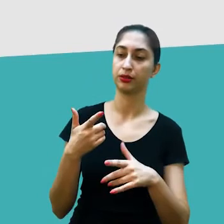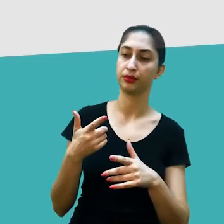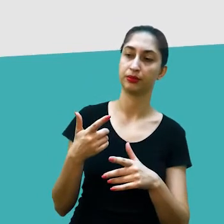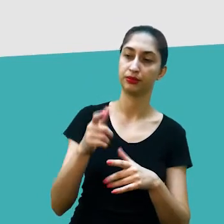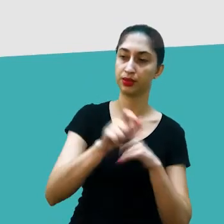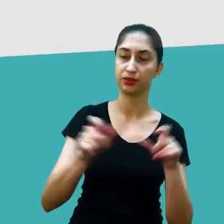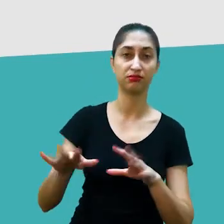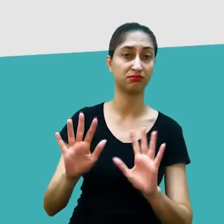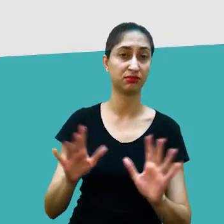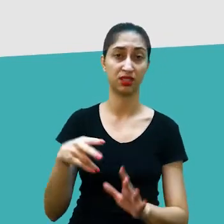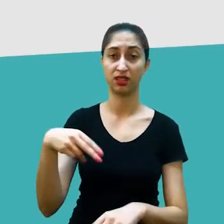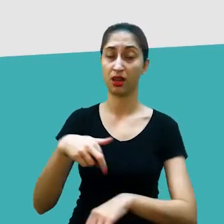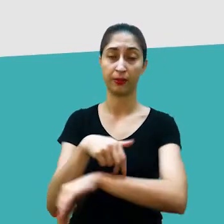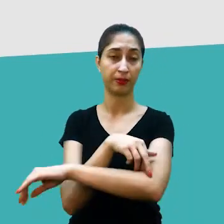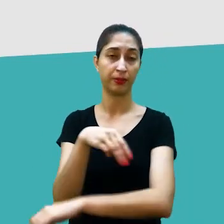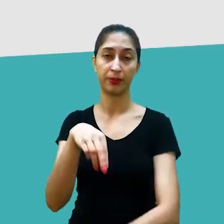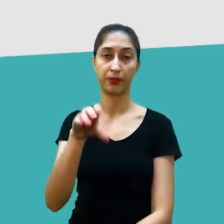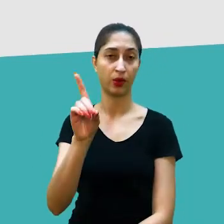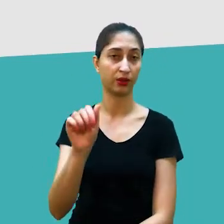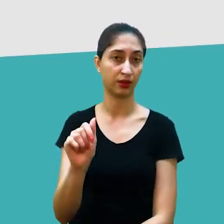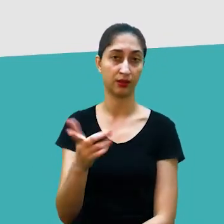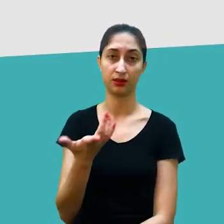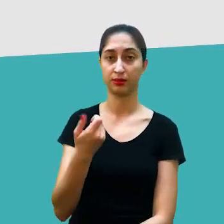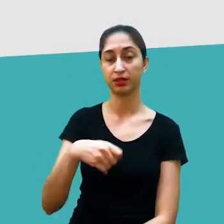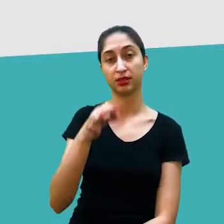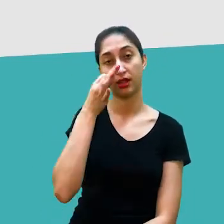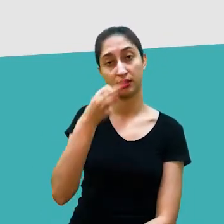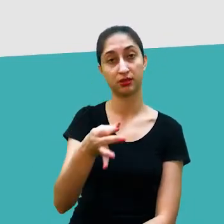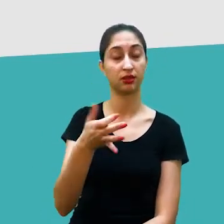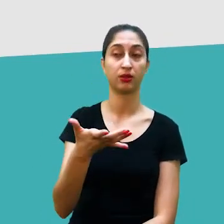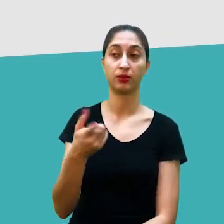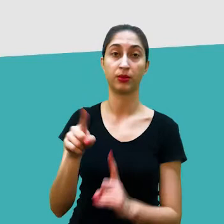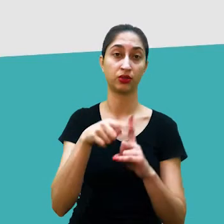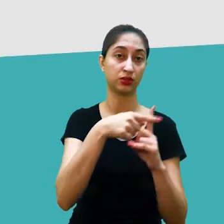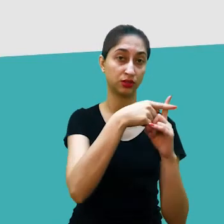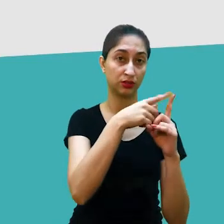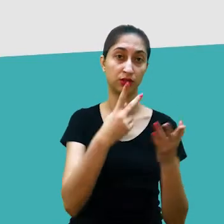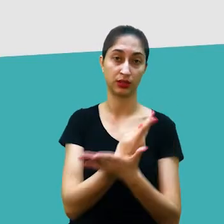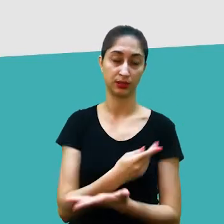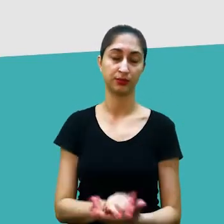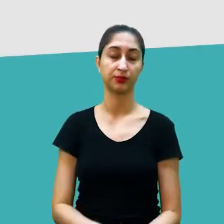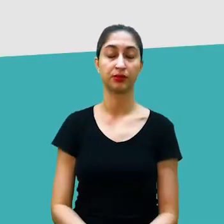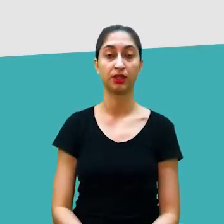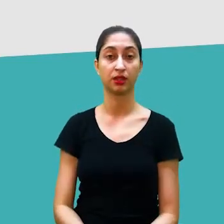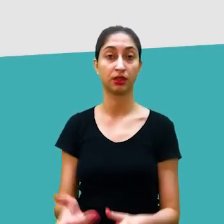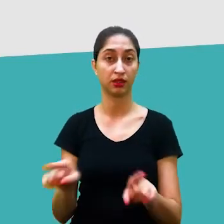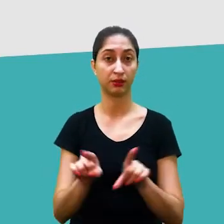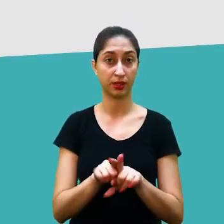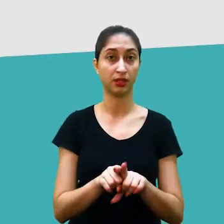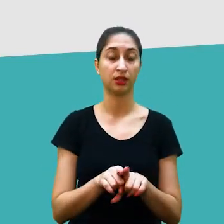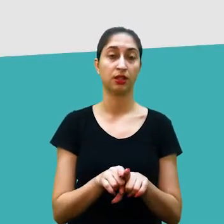moda traz para dentro desse mercado. Mas é realmente prestar atenção em pontos positivos e onde ainda é